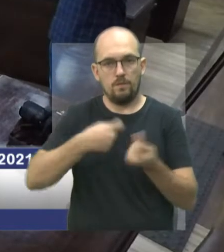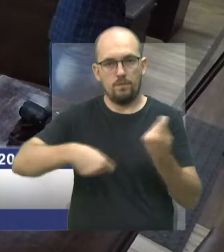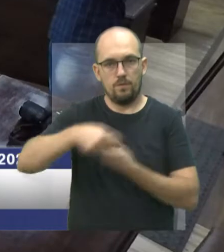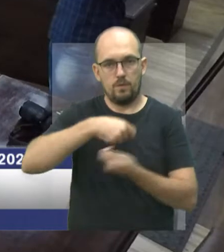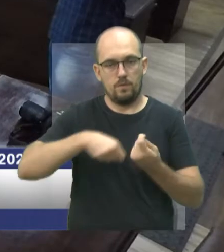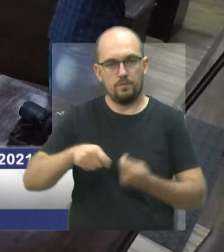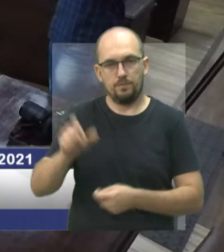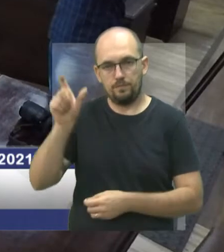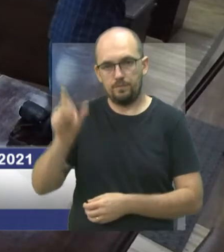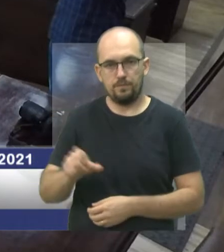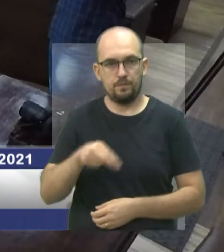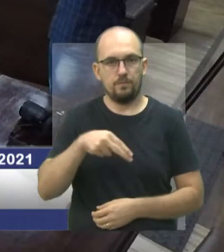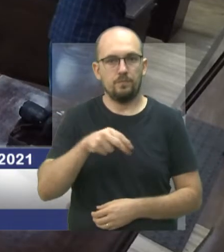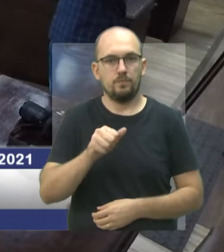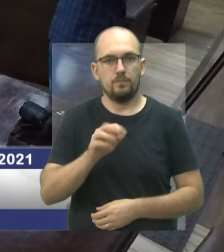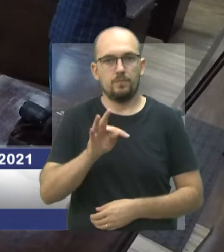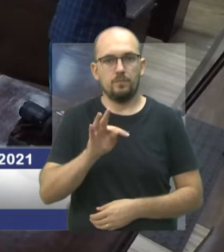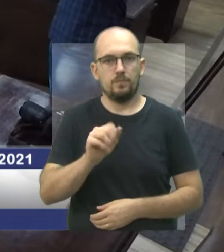Camilo.